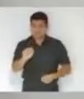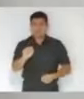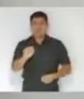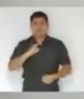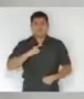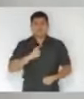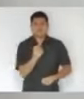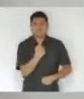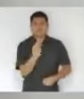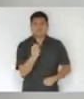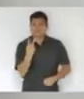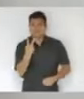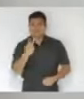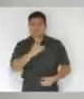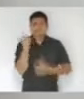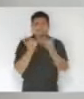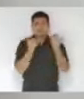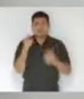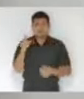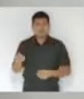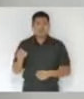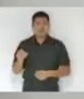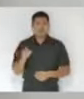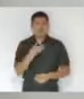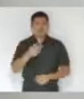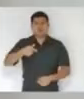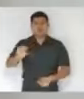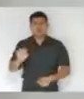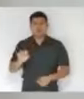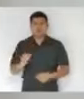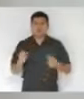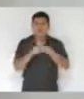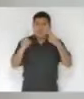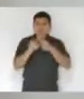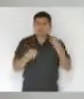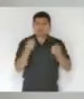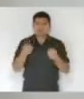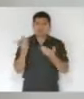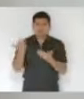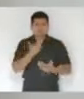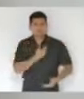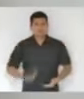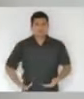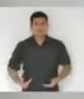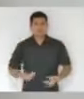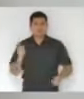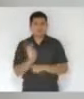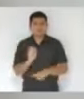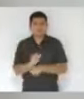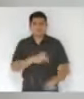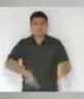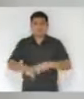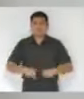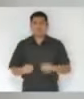Então, como reclamar de um governador que, diante de todas as dificuldades, está entregando para os catarinenses?